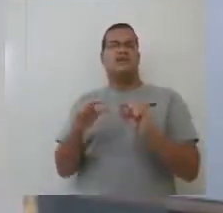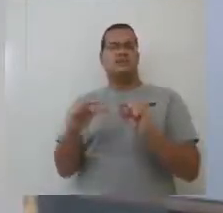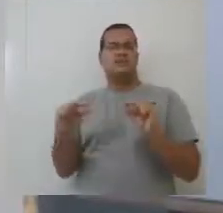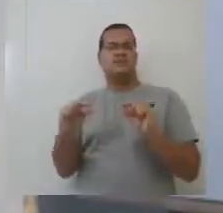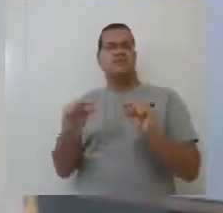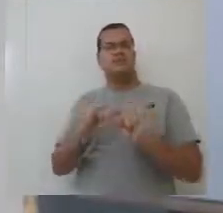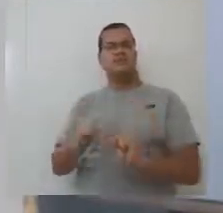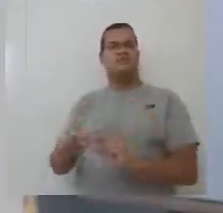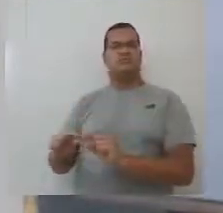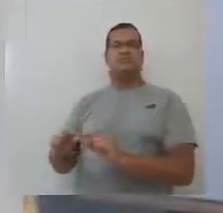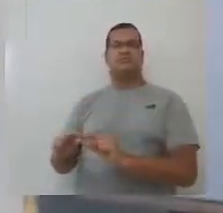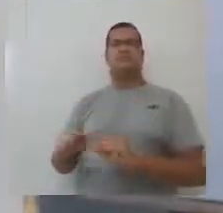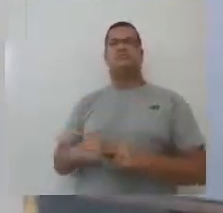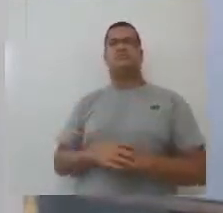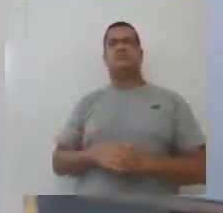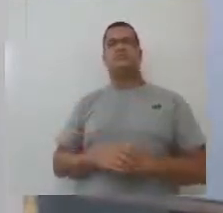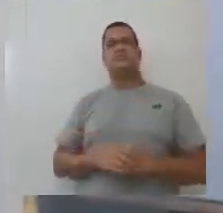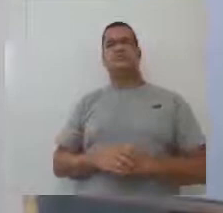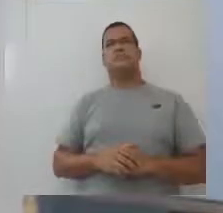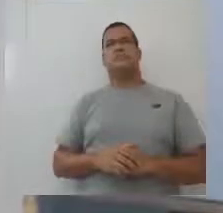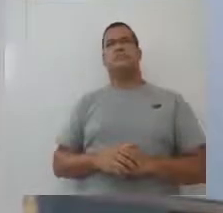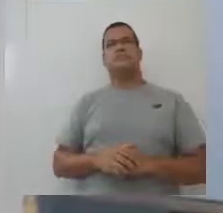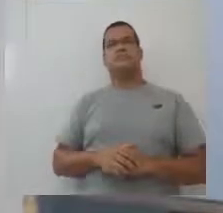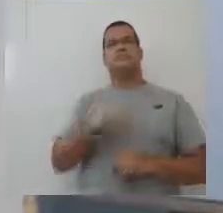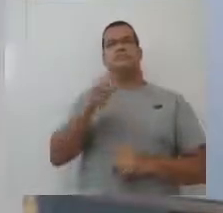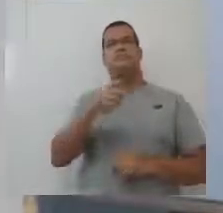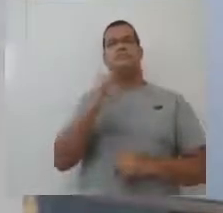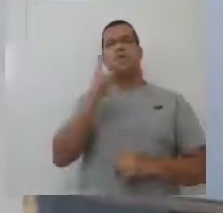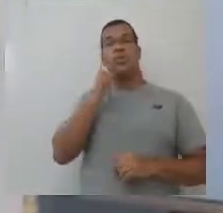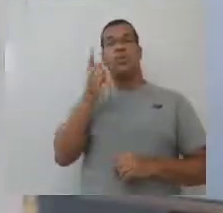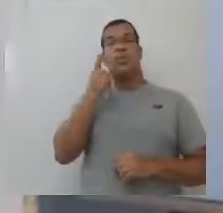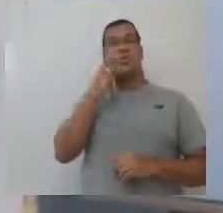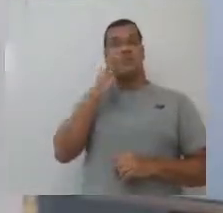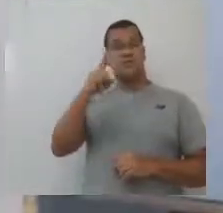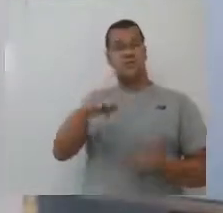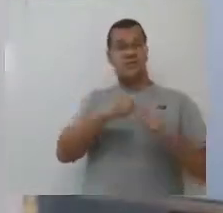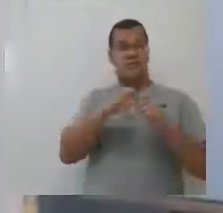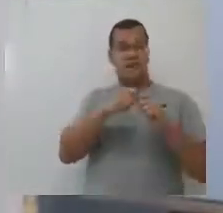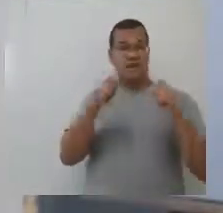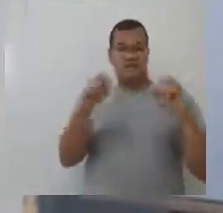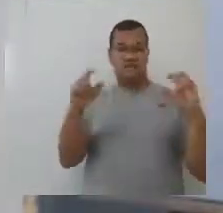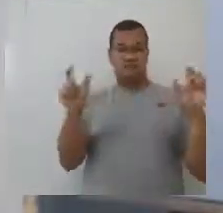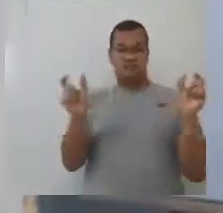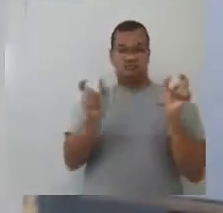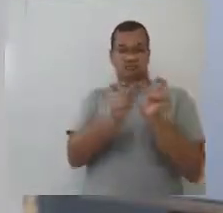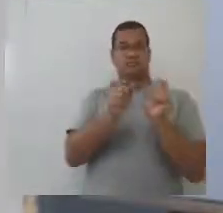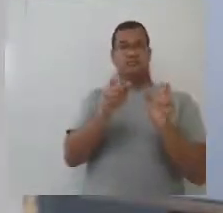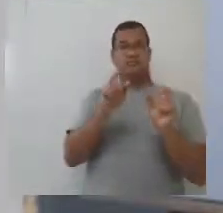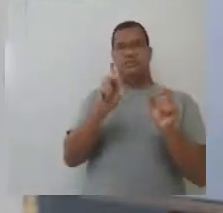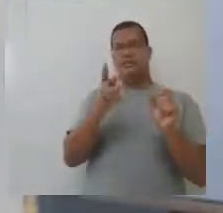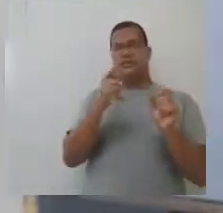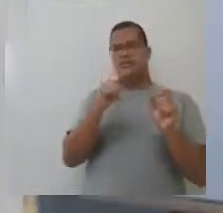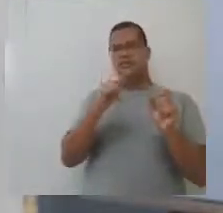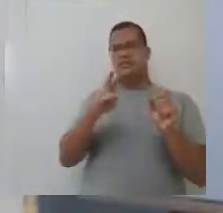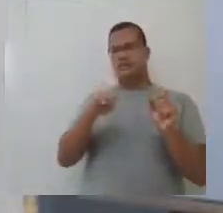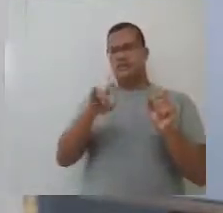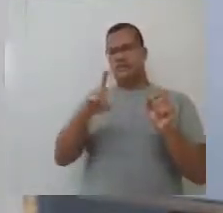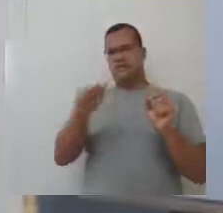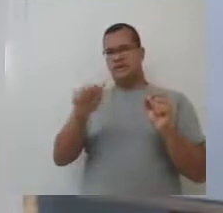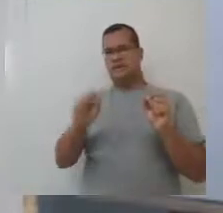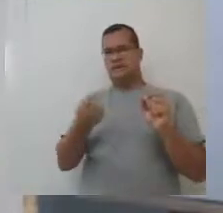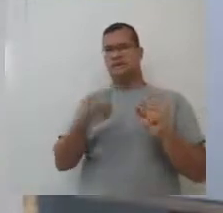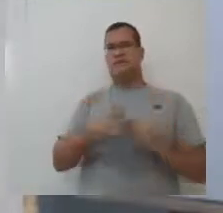dar azinho. Ou seja, quando você faz o cruzamento de 2 plantas híbridas, você vai